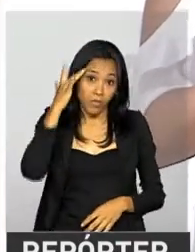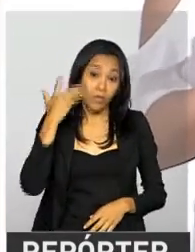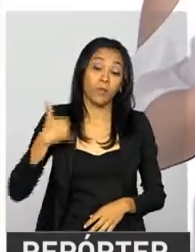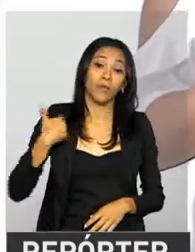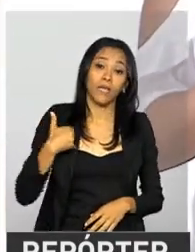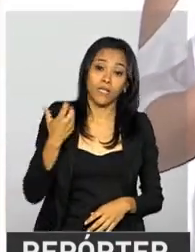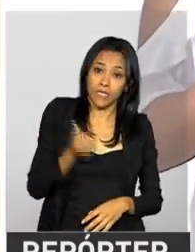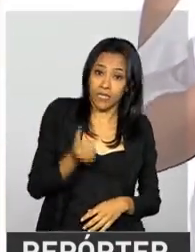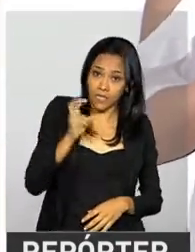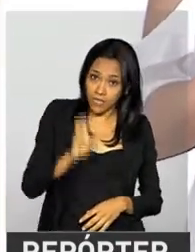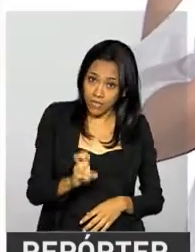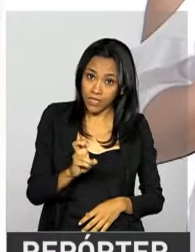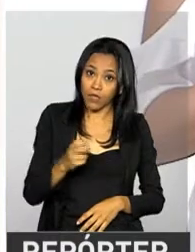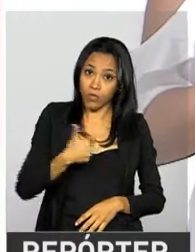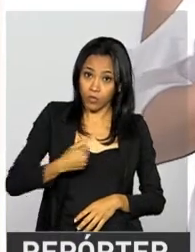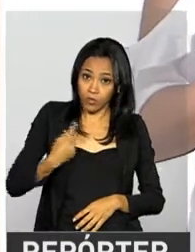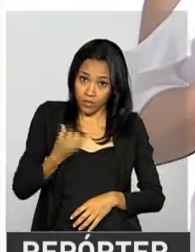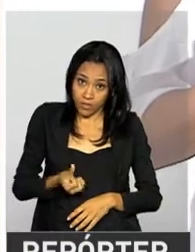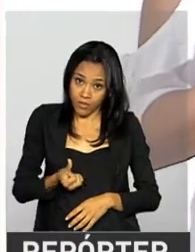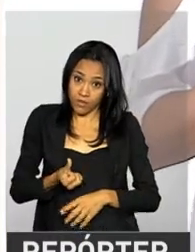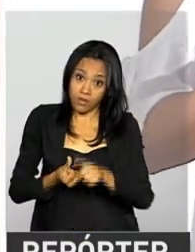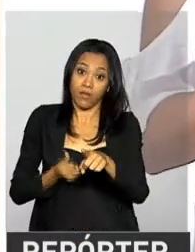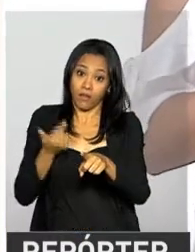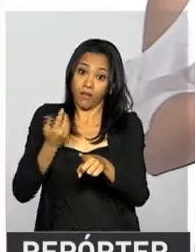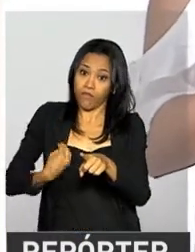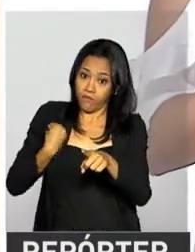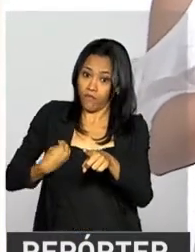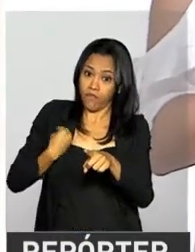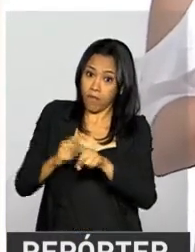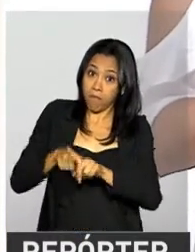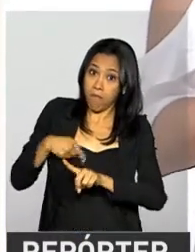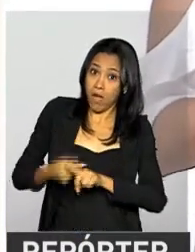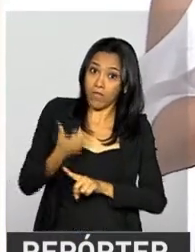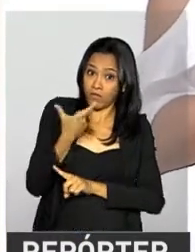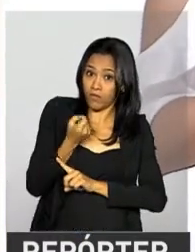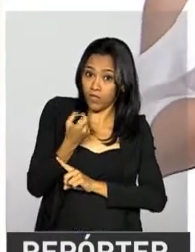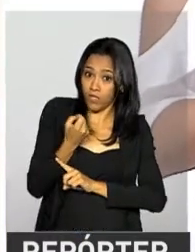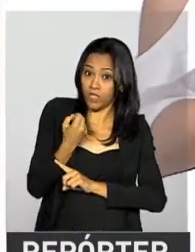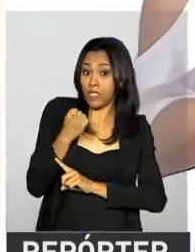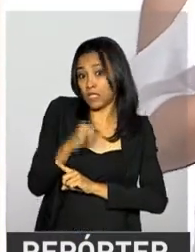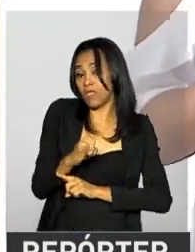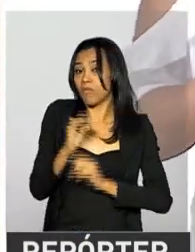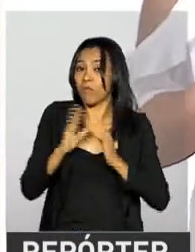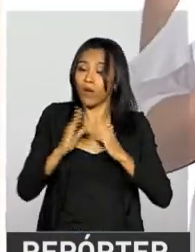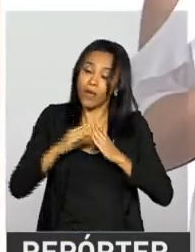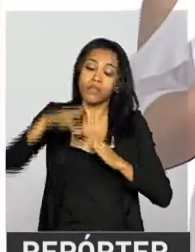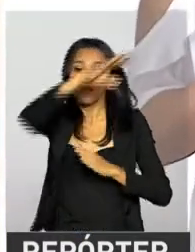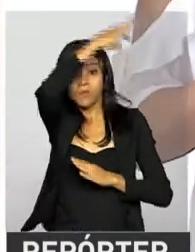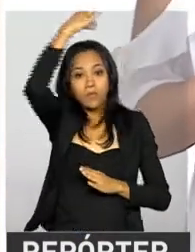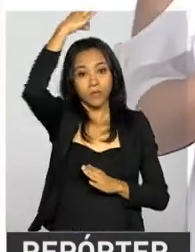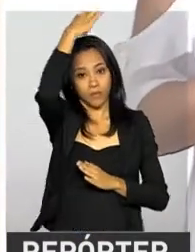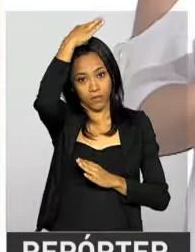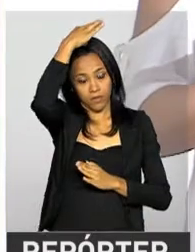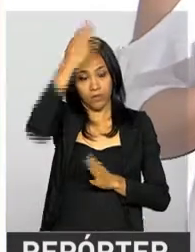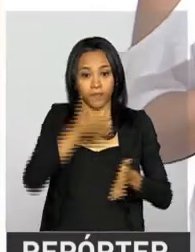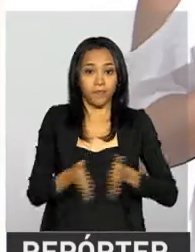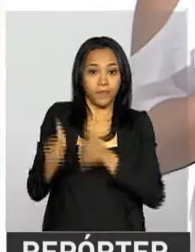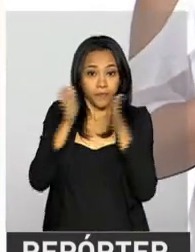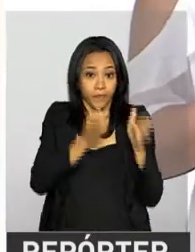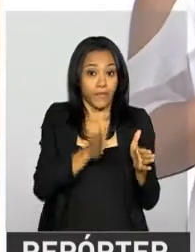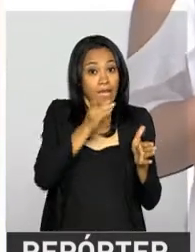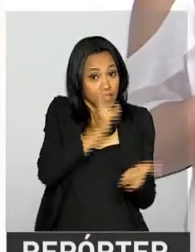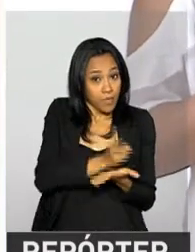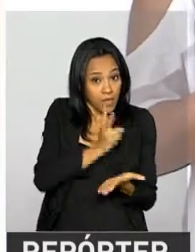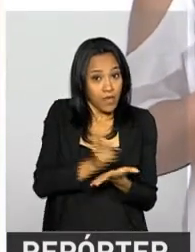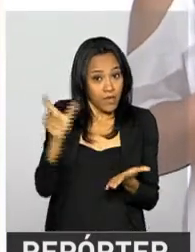65 anos em 2016 teria chance de viver mais 20 anos se morasse no espírito santo por outro lado se essa